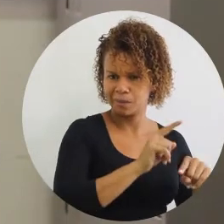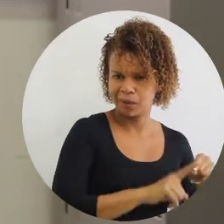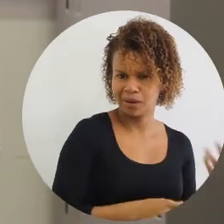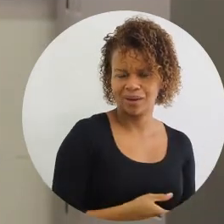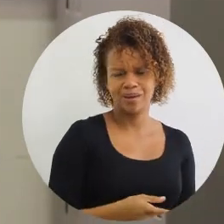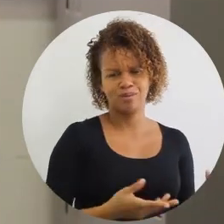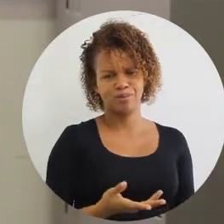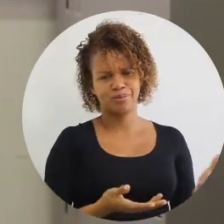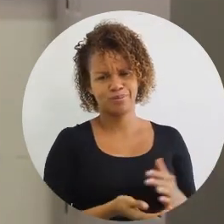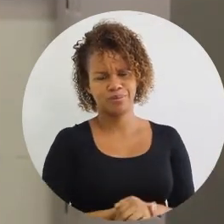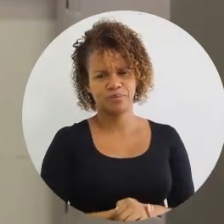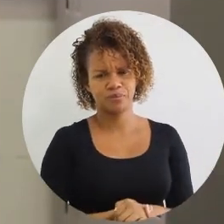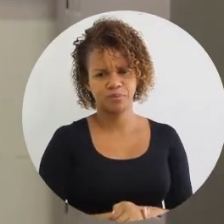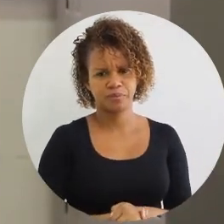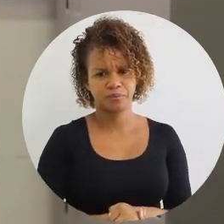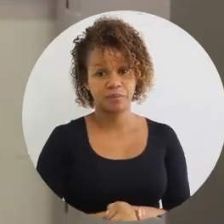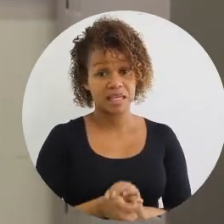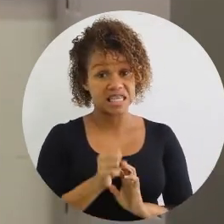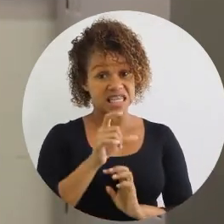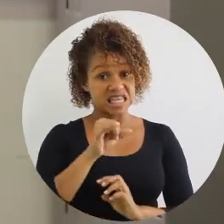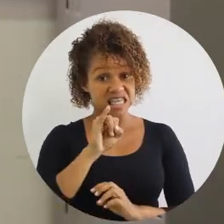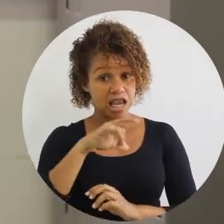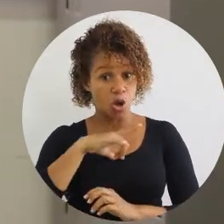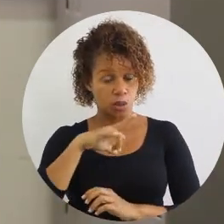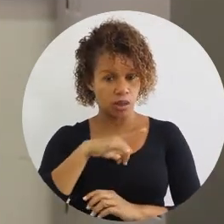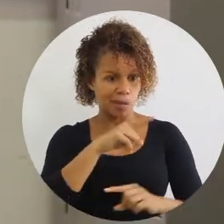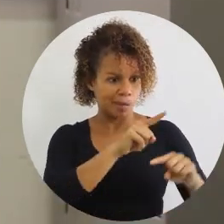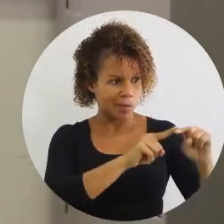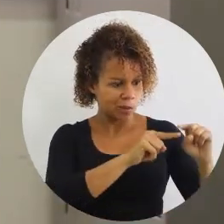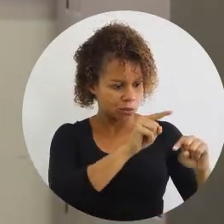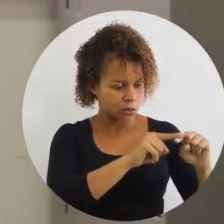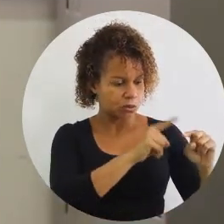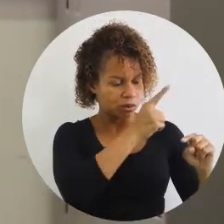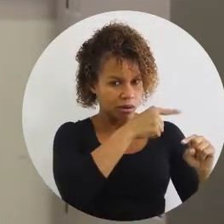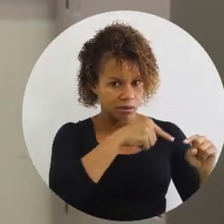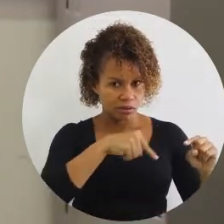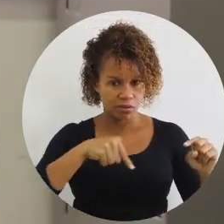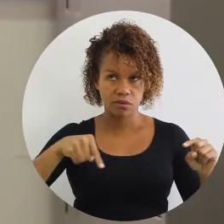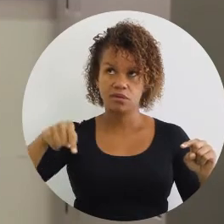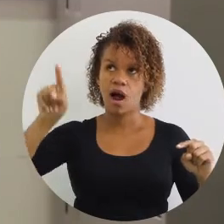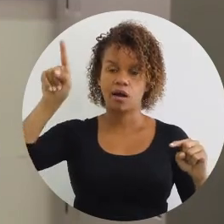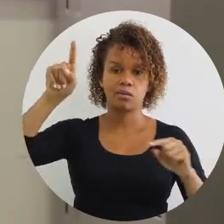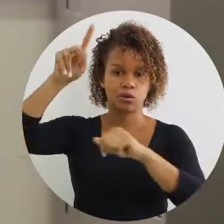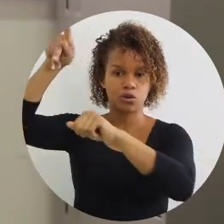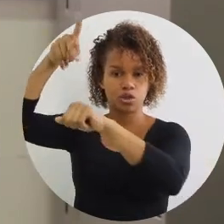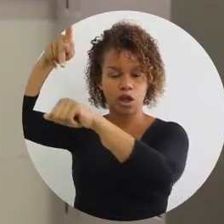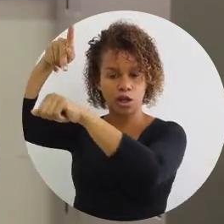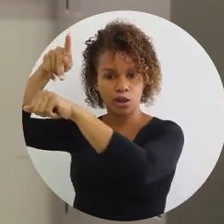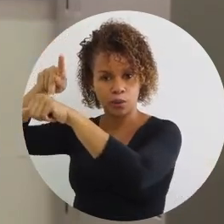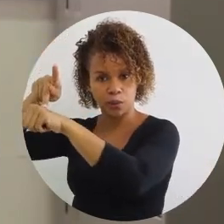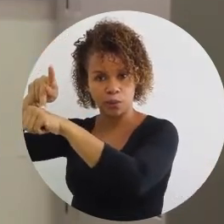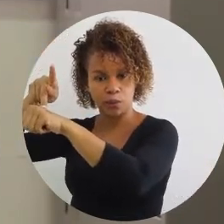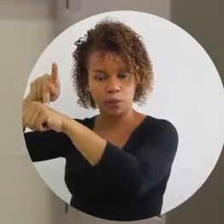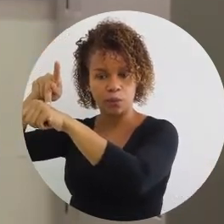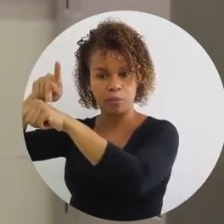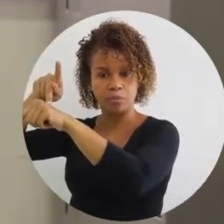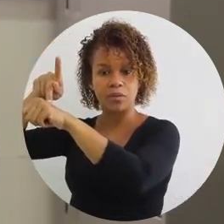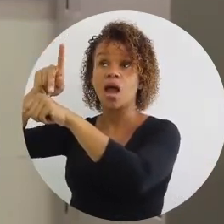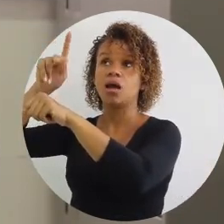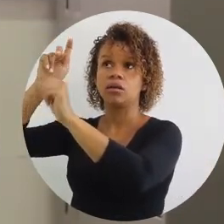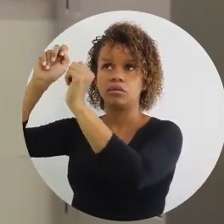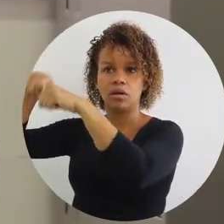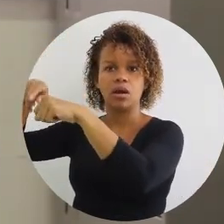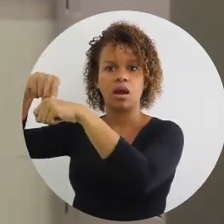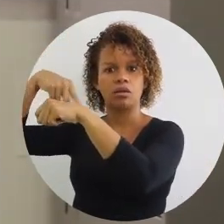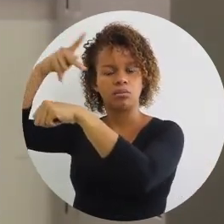alguns produtos assim. Se eu tenho um produto que ele vai para o exterior ele deveria